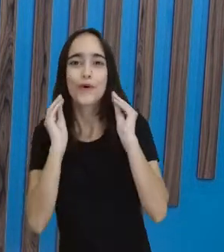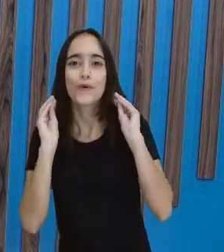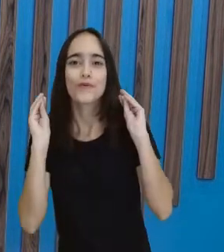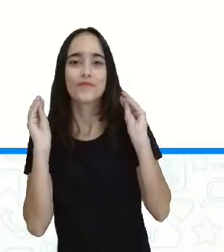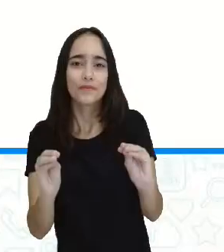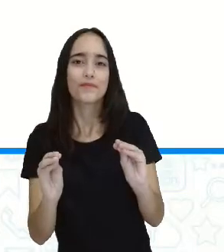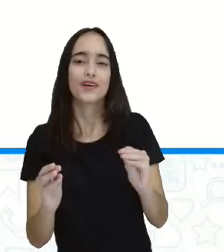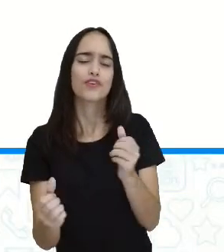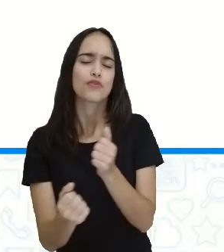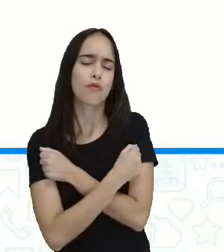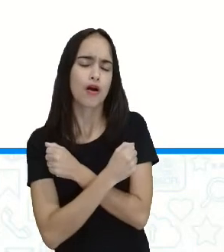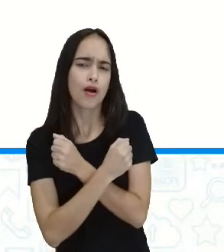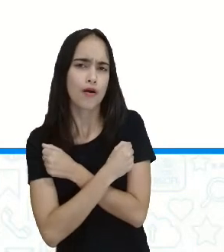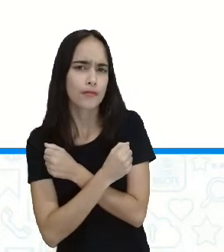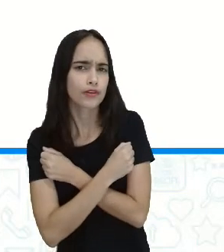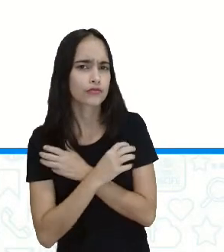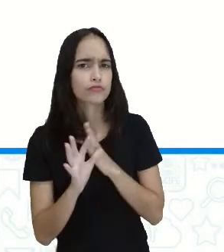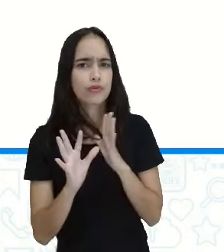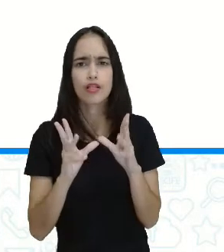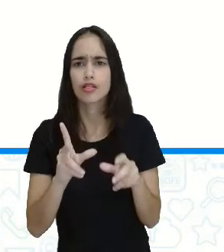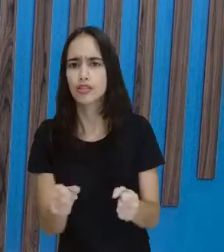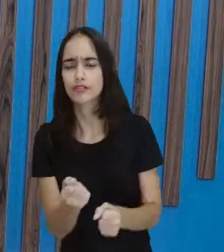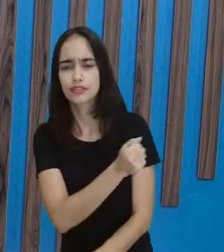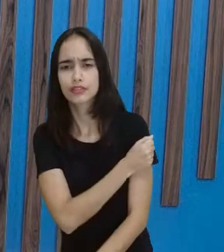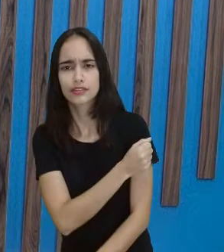nos acompanhando aí. A aula está chegando ao fim.